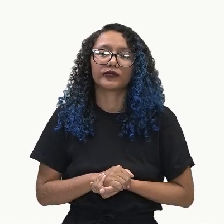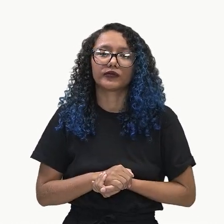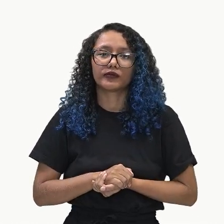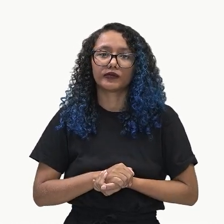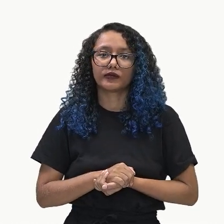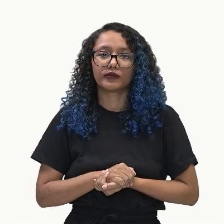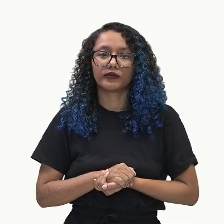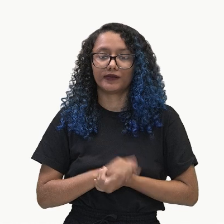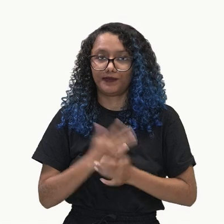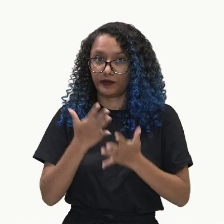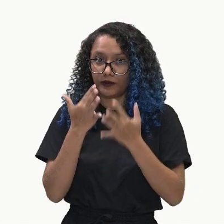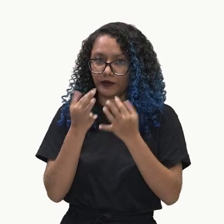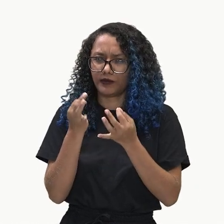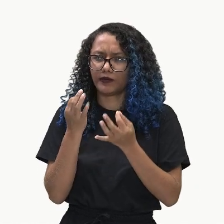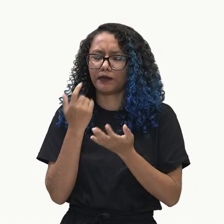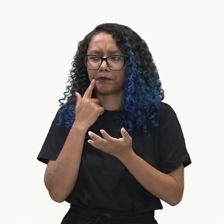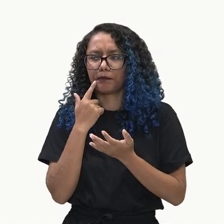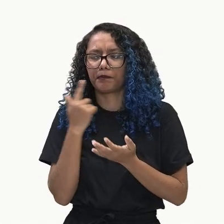observem aqui